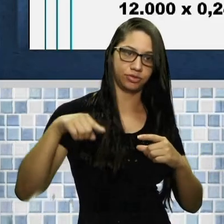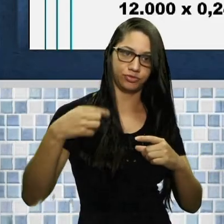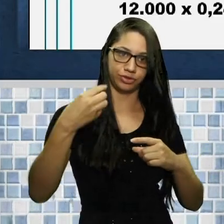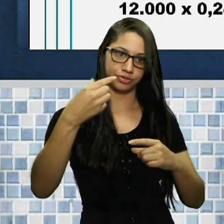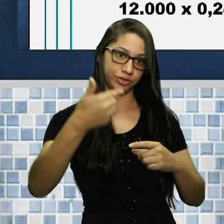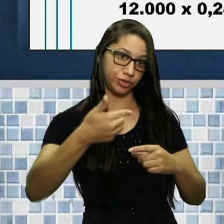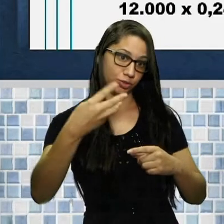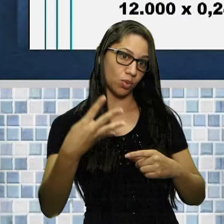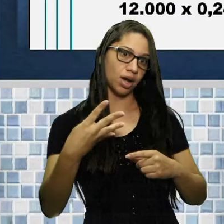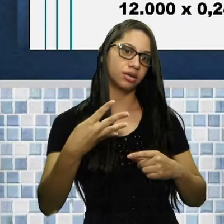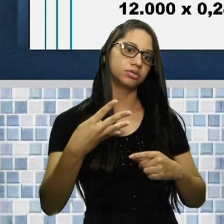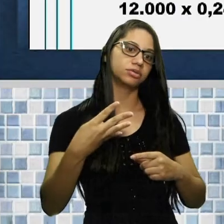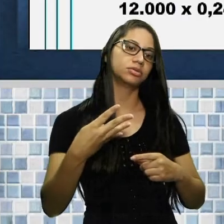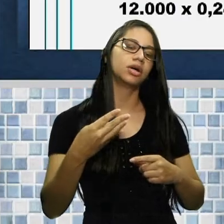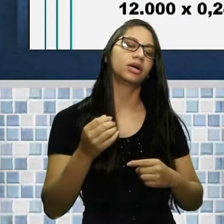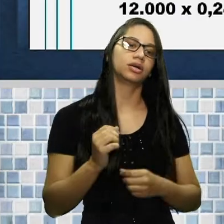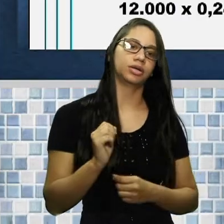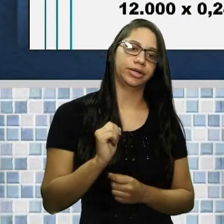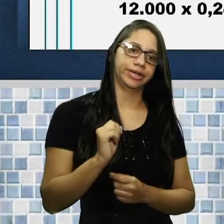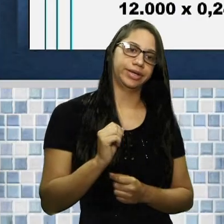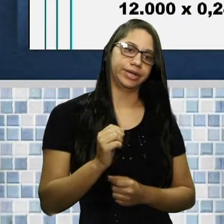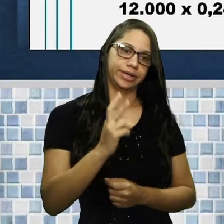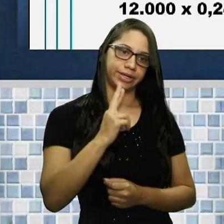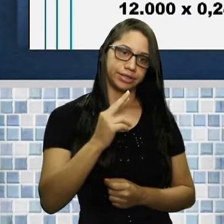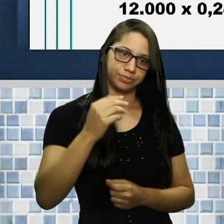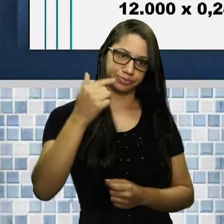vezes 0,24, e encontramos